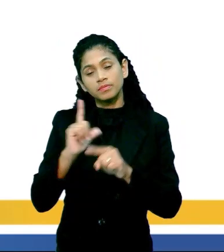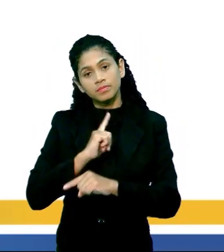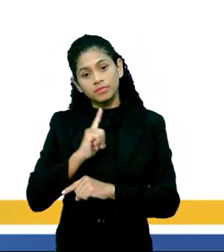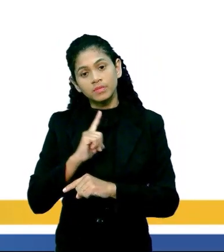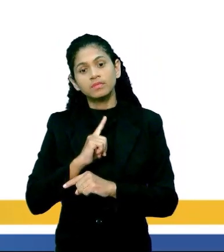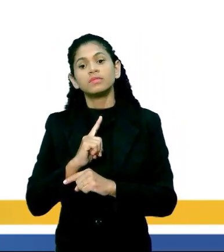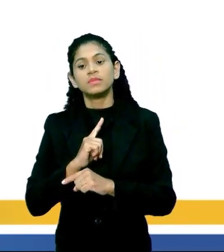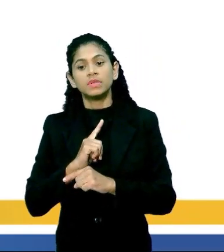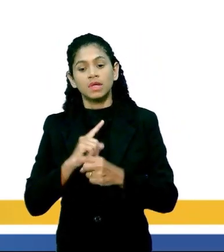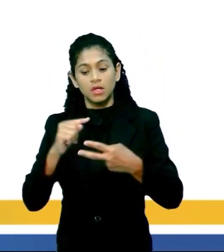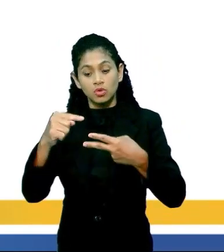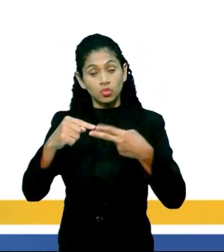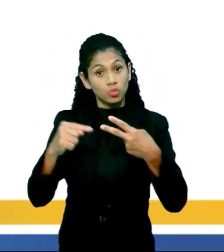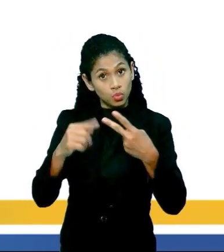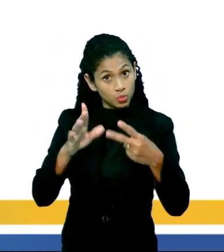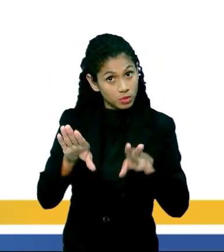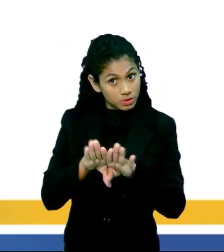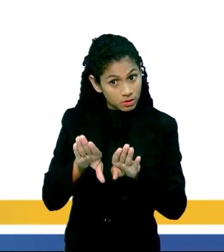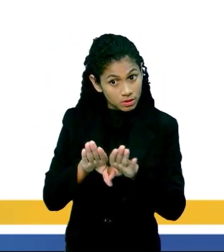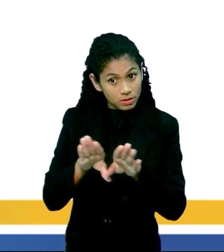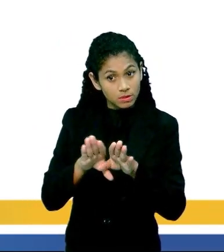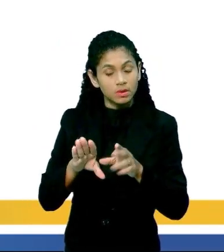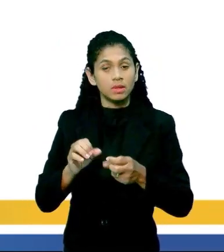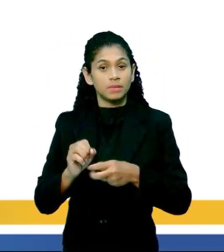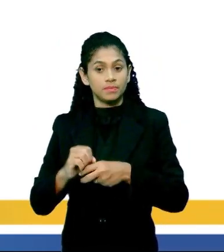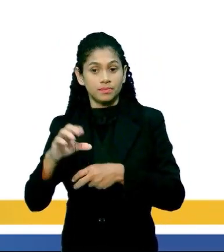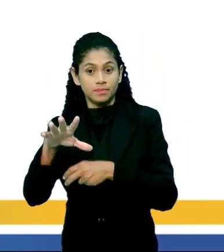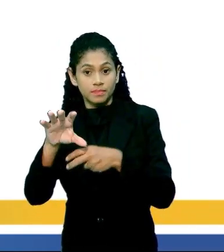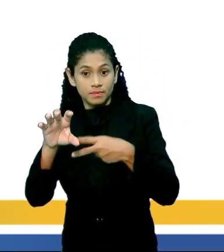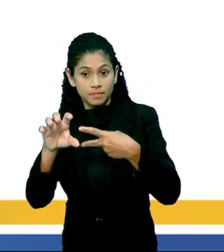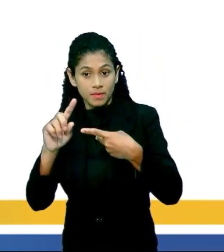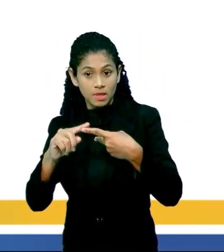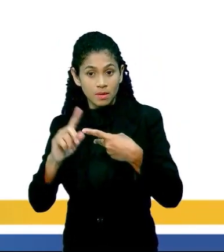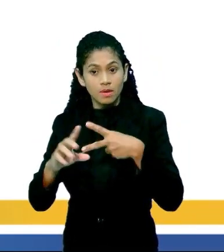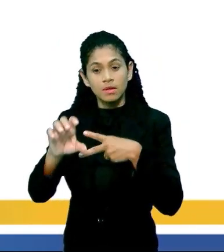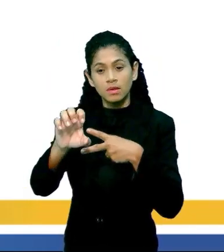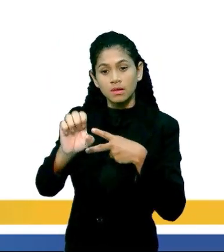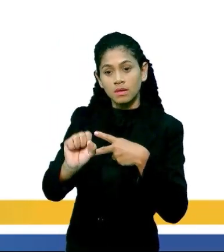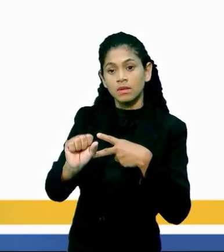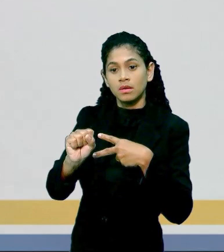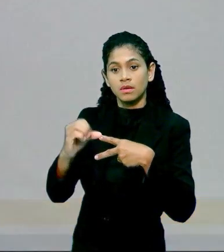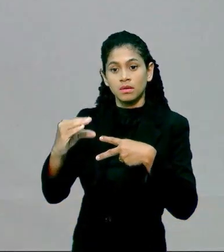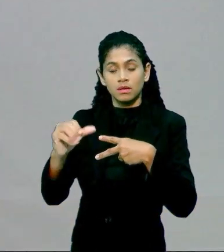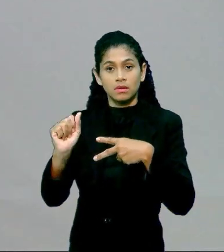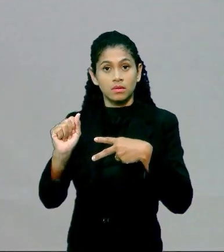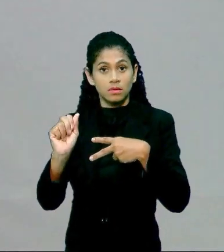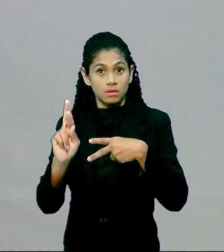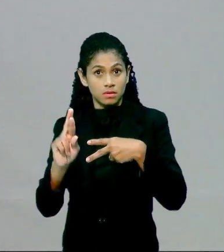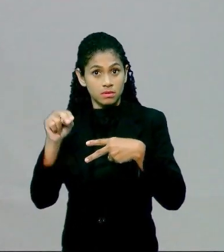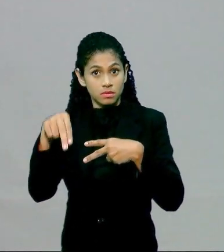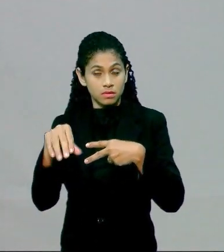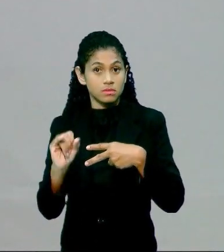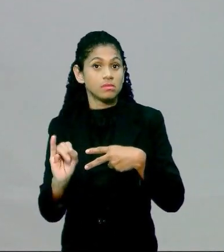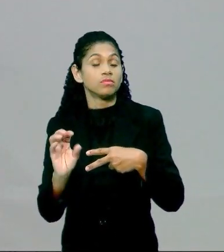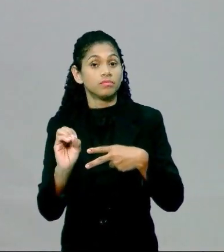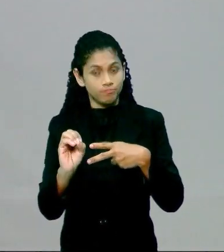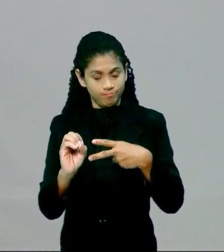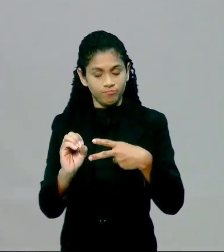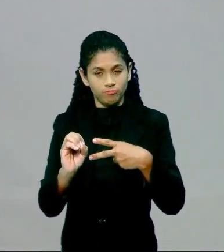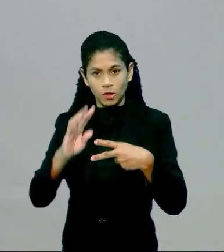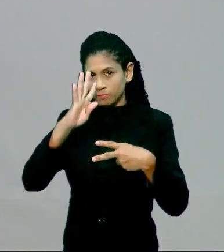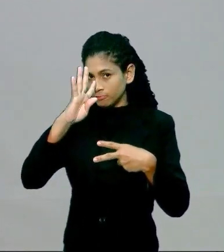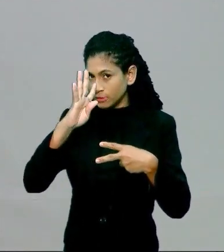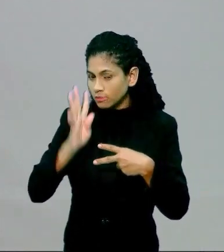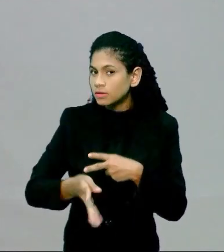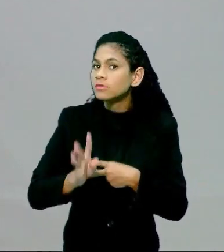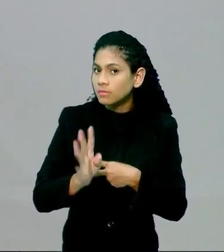escárnio e as cantigas de maldizer. As cantigas de escárnio, pessoal, ela traz uma crítica, com certeza você